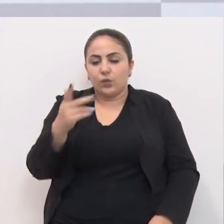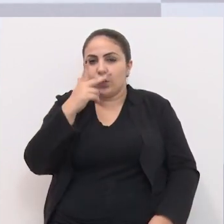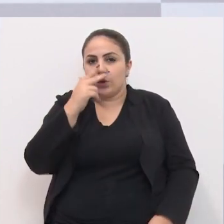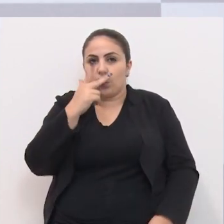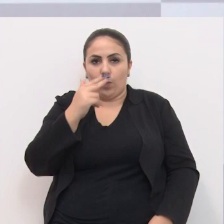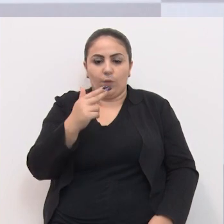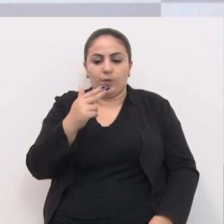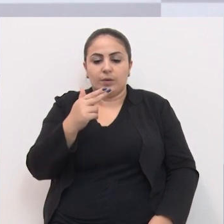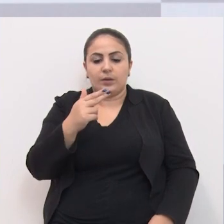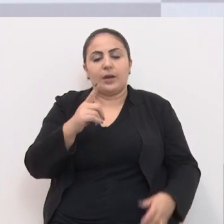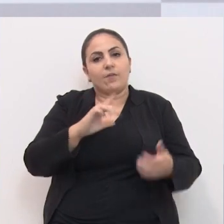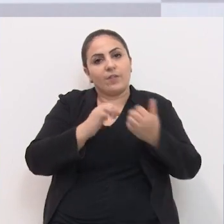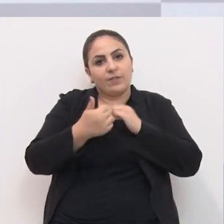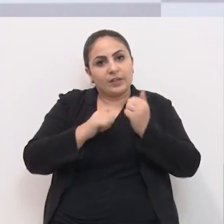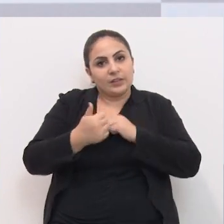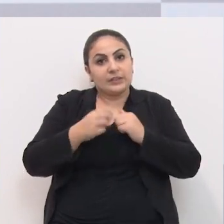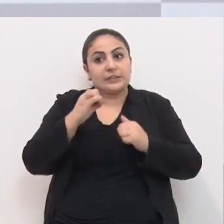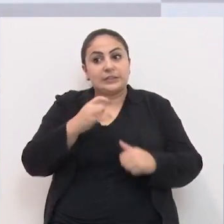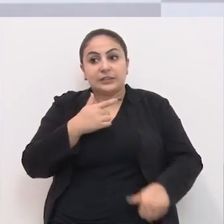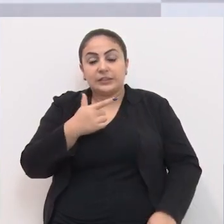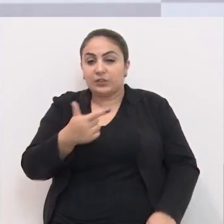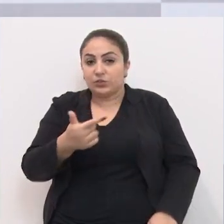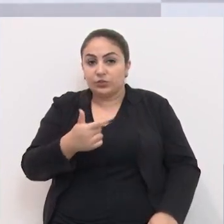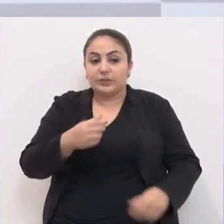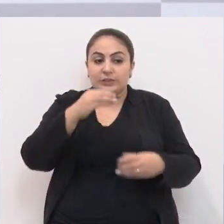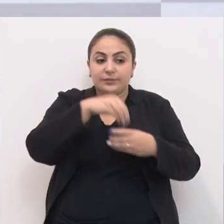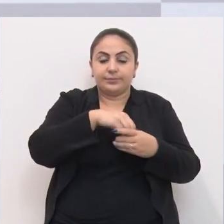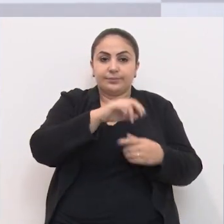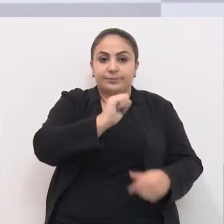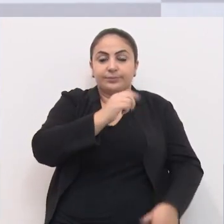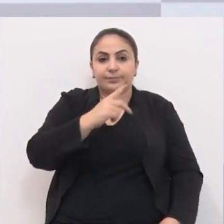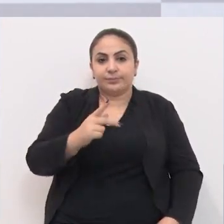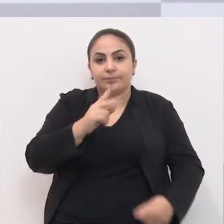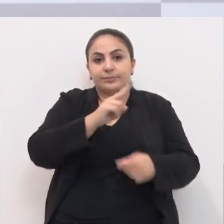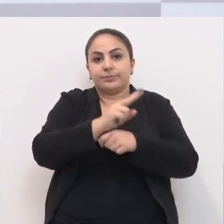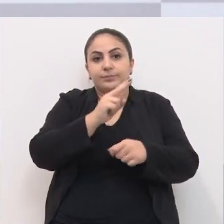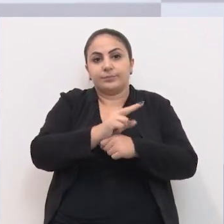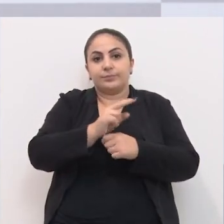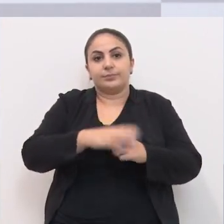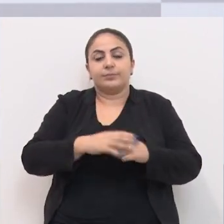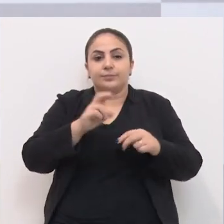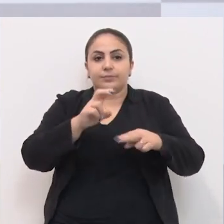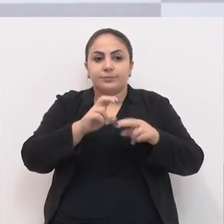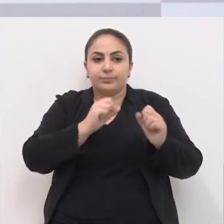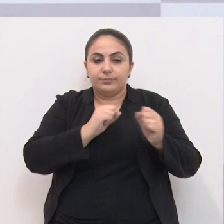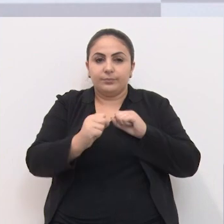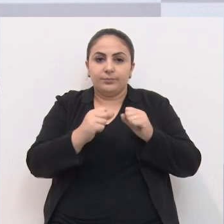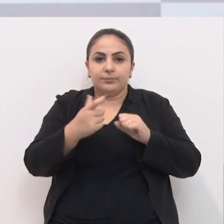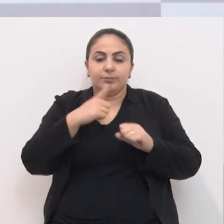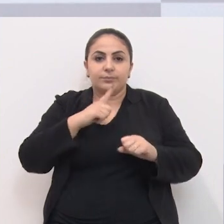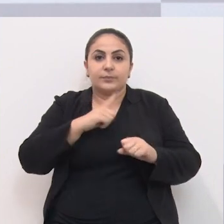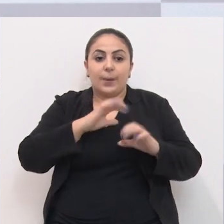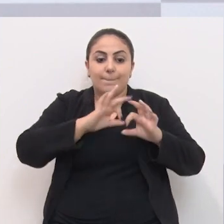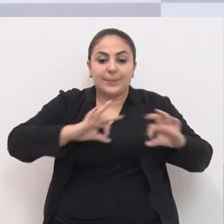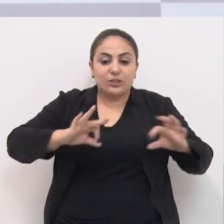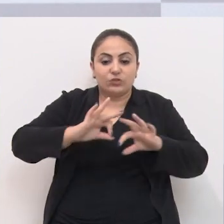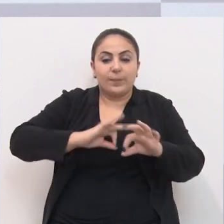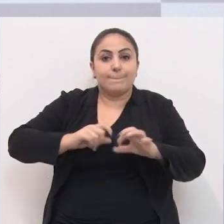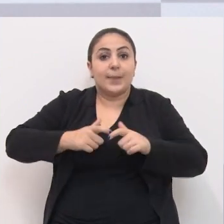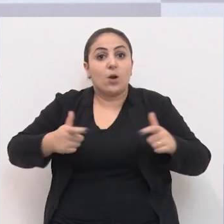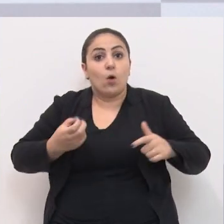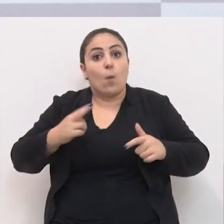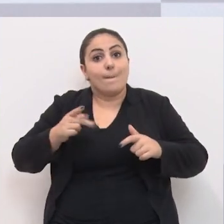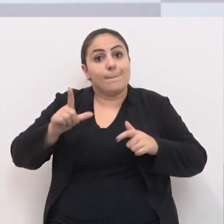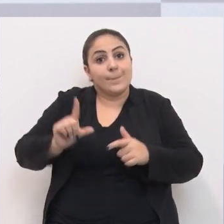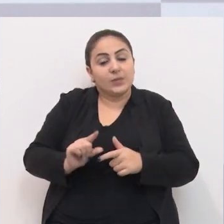gente pudesse entender. Essa legislação ela permite que a gente trabalhe a questão urbanística de toda a nossa cidade, mas mais do que isso, alguns